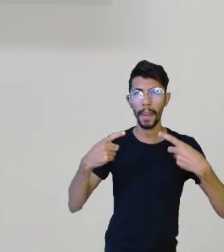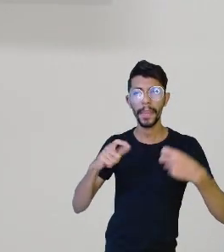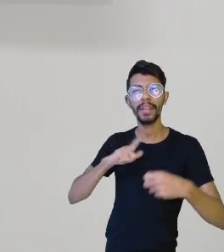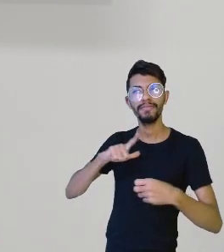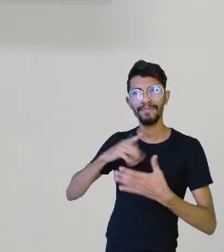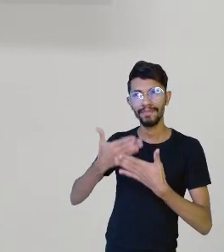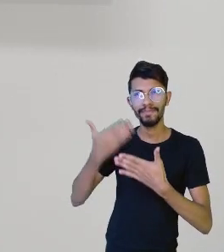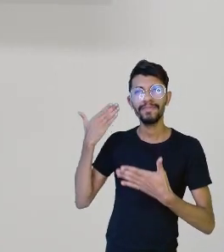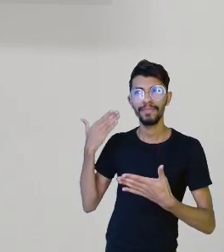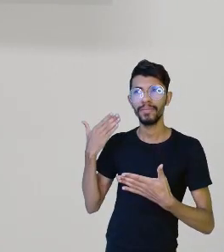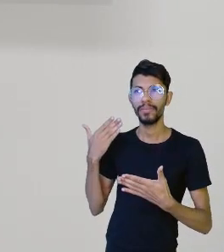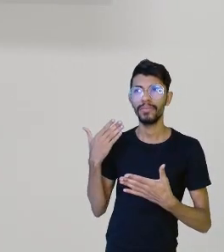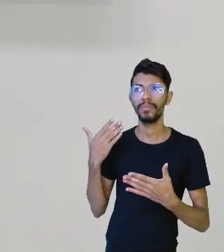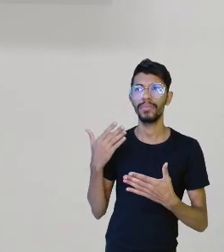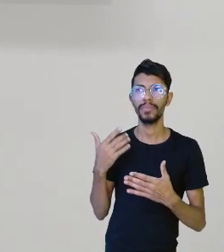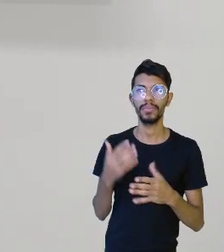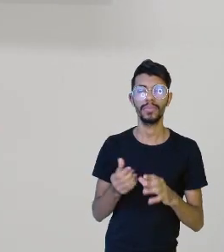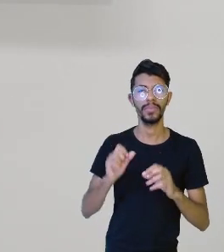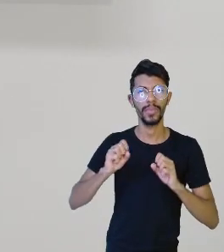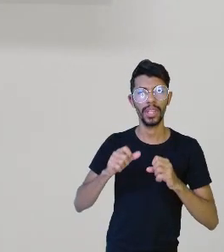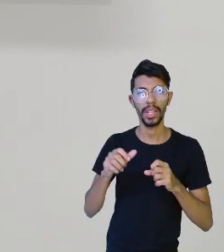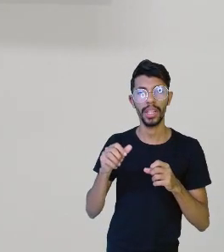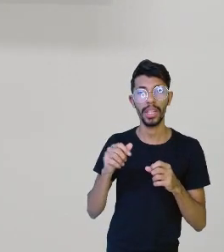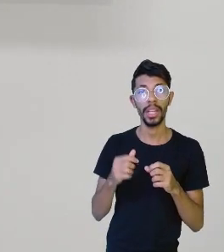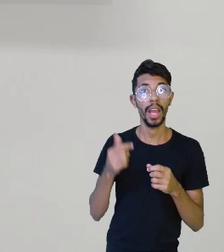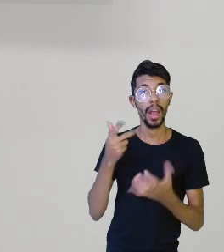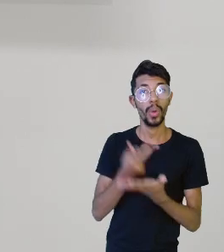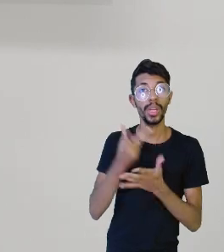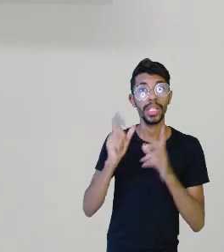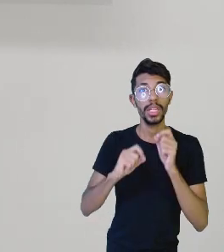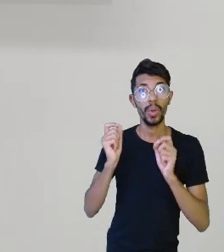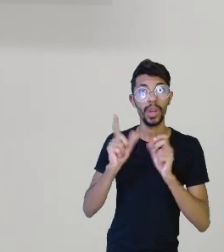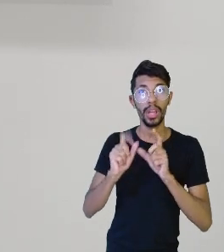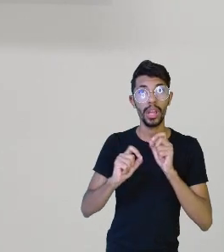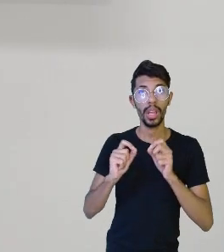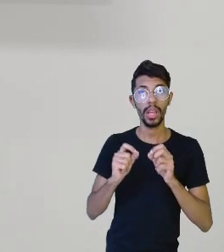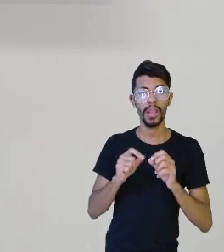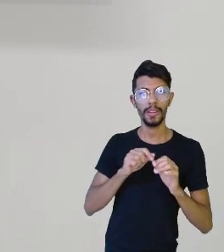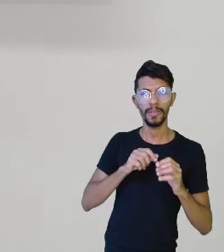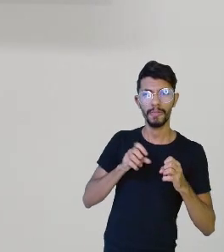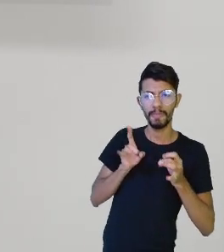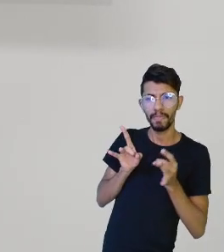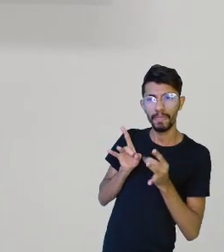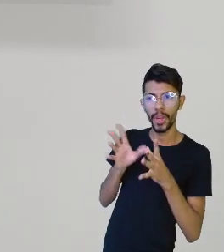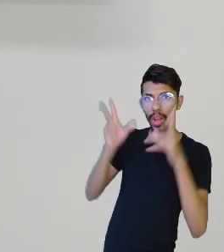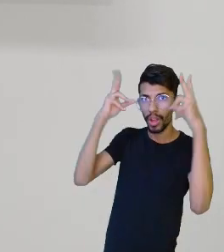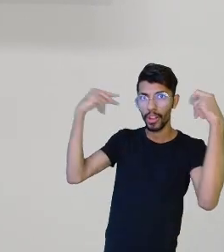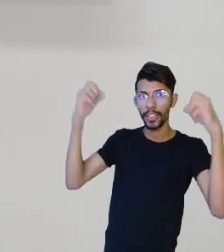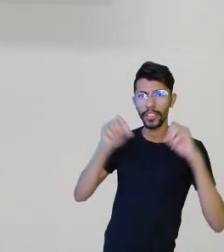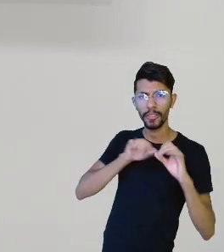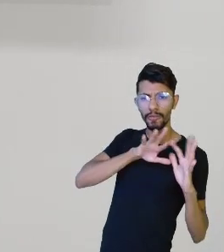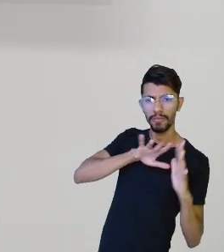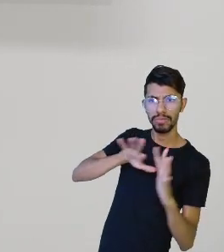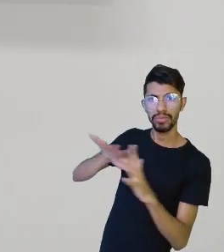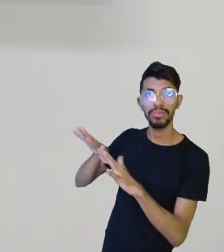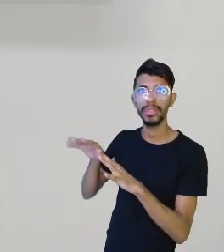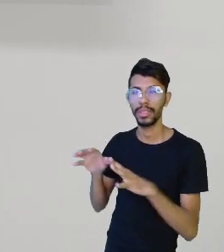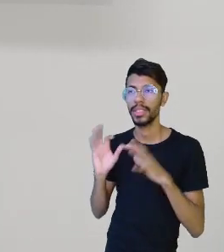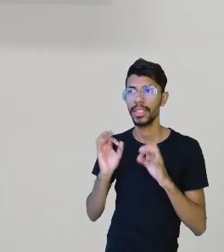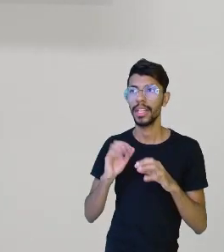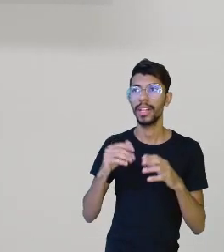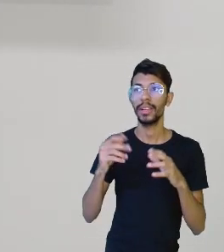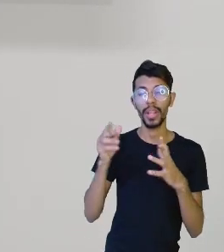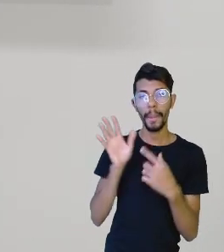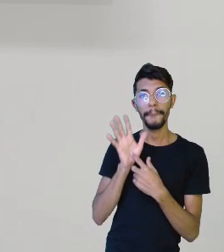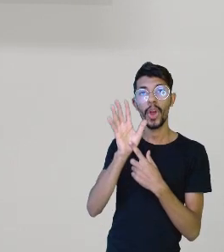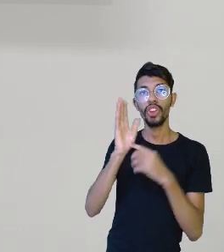a expulsão, né, dos holandeses daqui, ela é retratada no teto dessa capela,